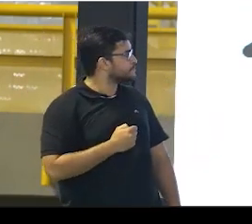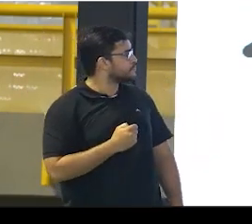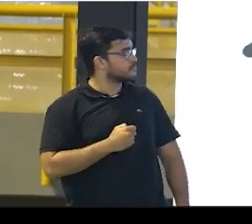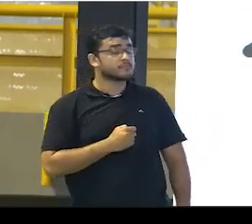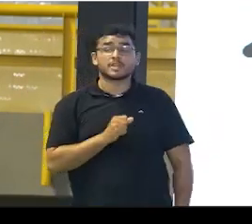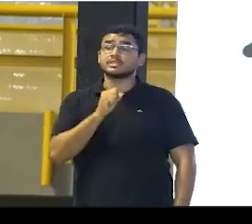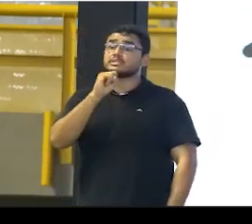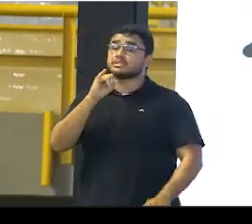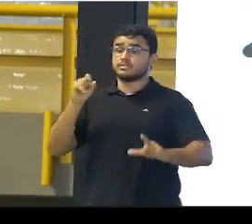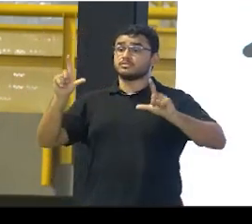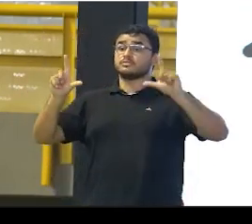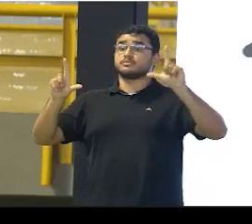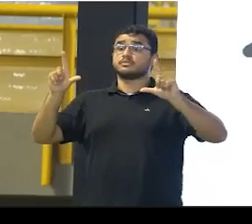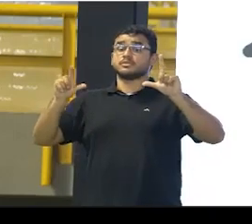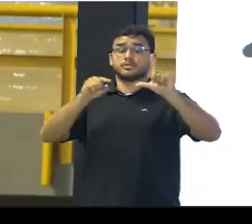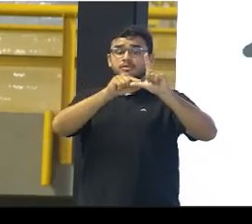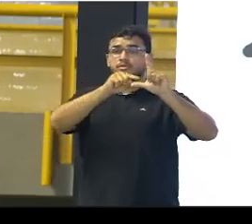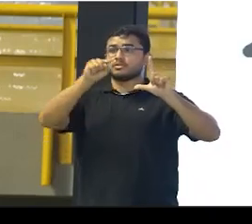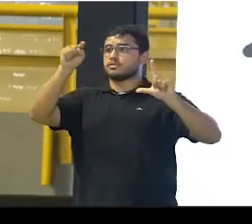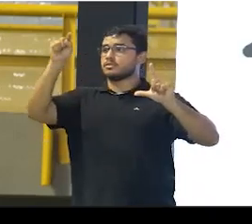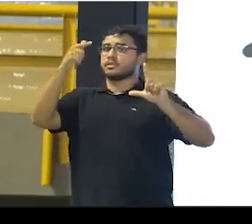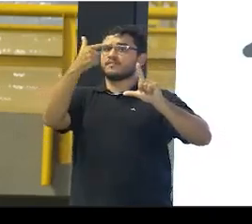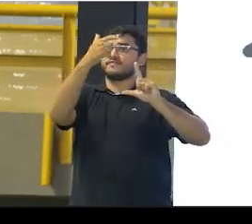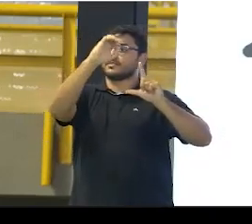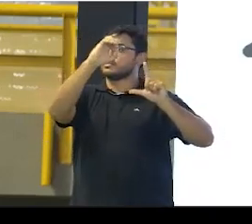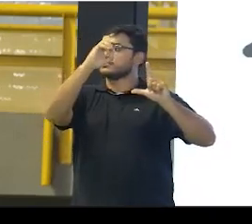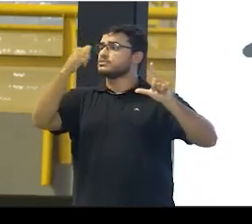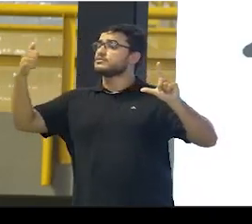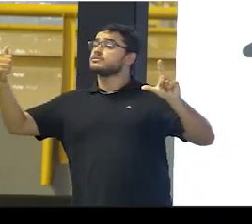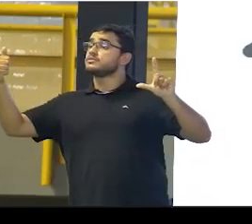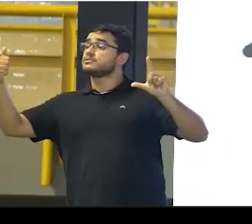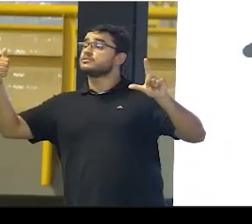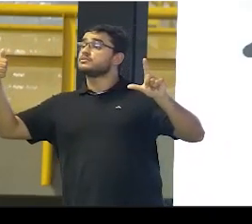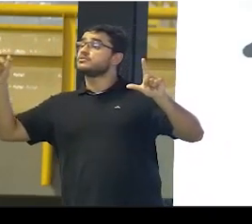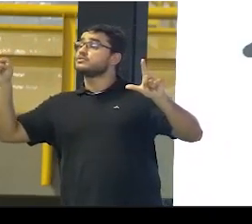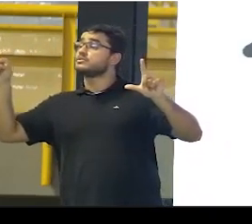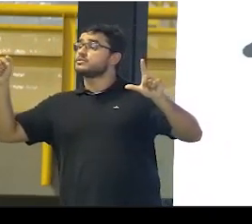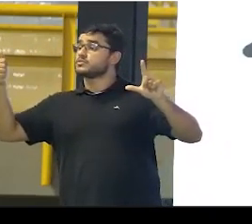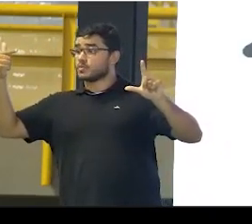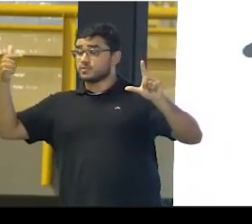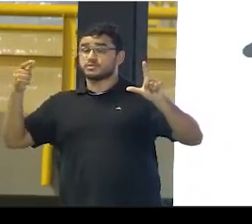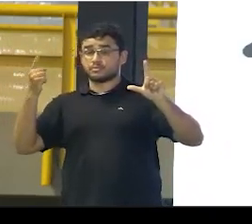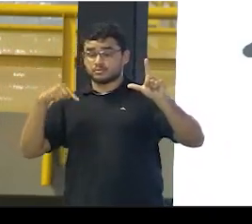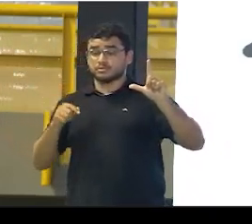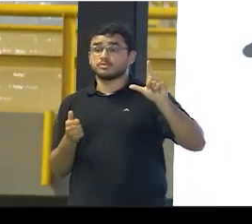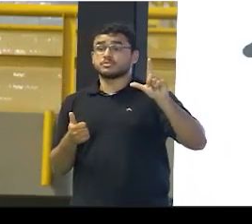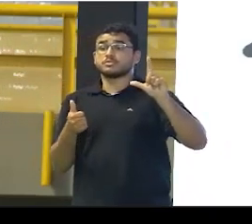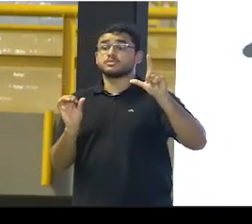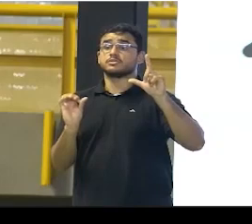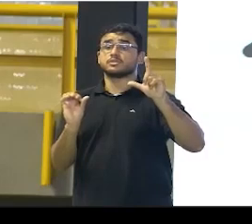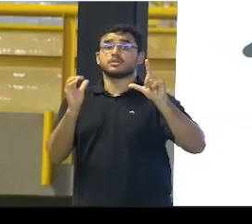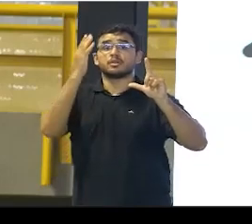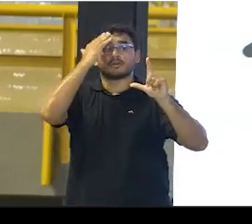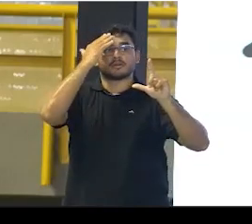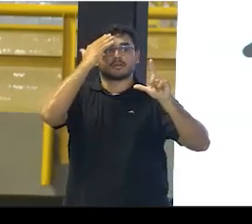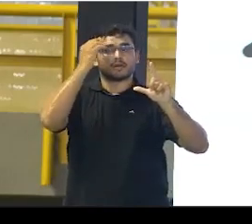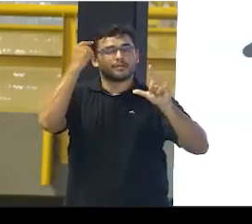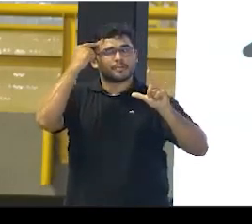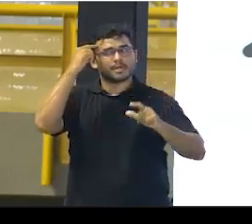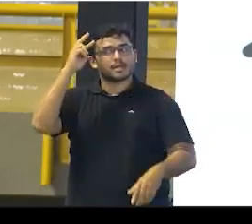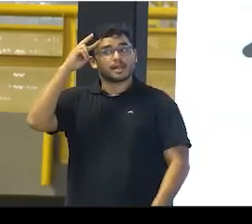Pitágoras, só porque eu sei que ele é o 3, 4, 5, se aqui é 20, quanto é que vai ser esse